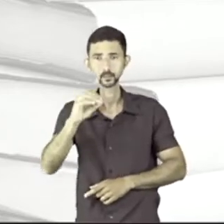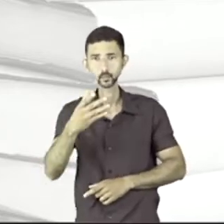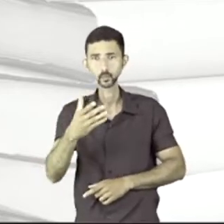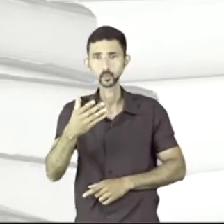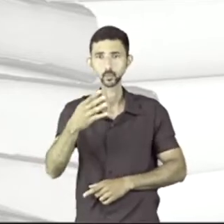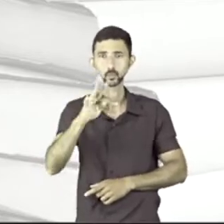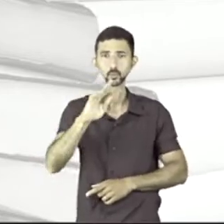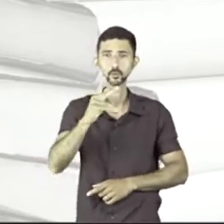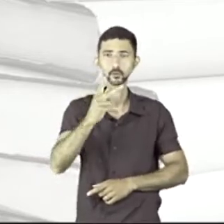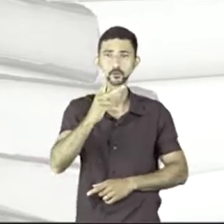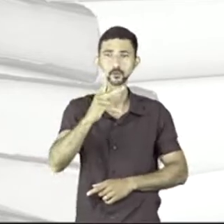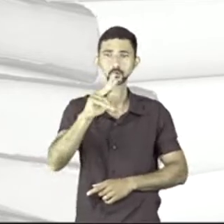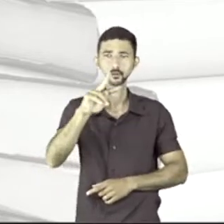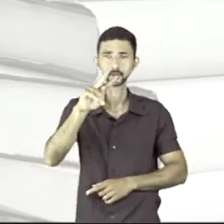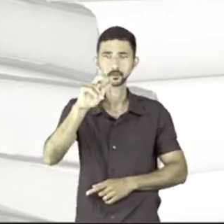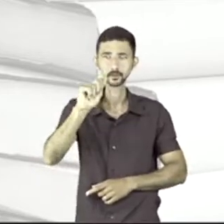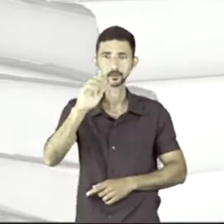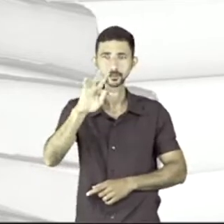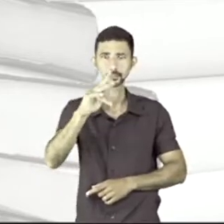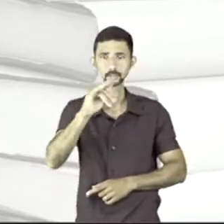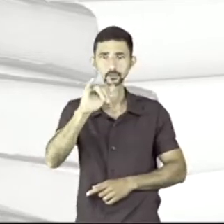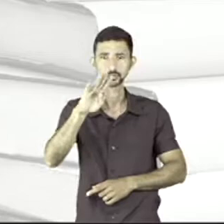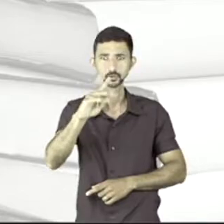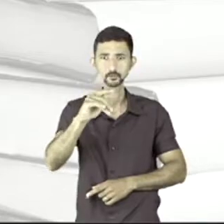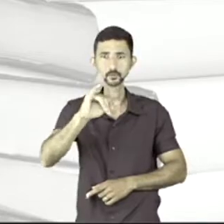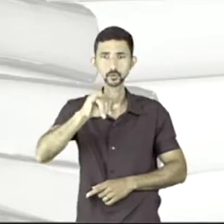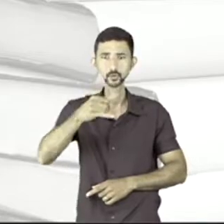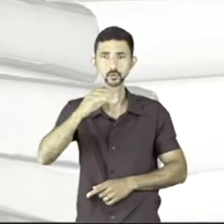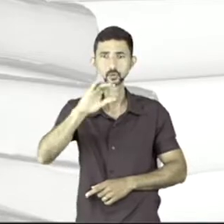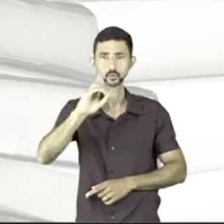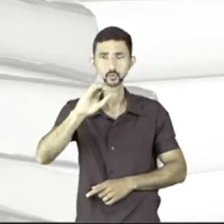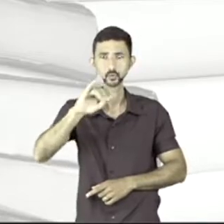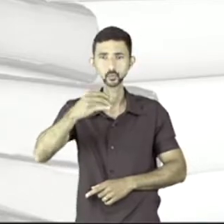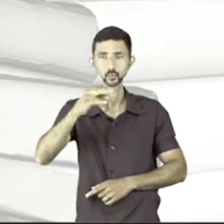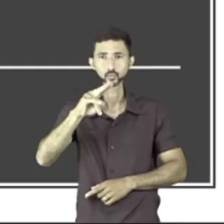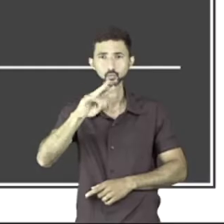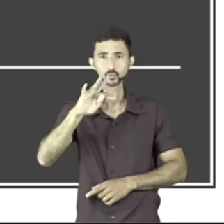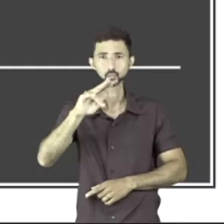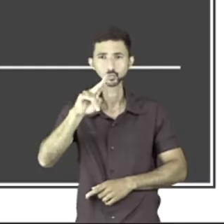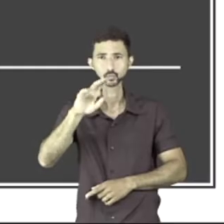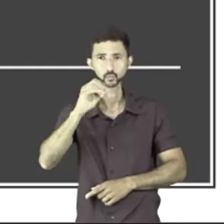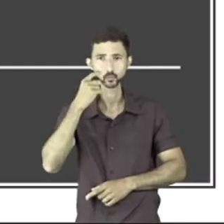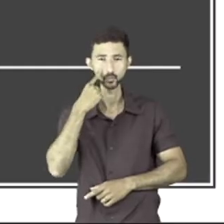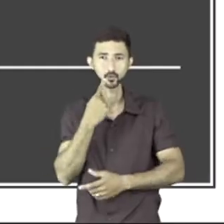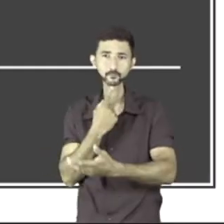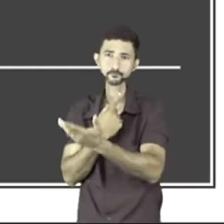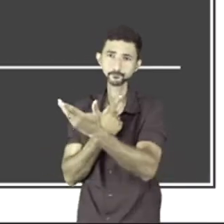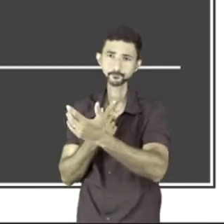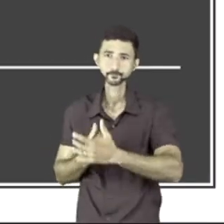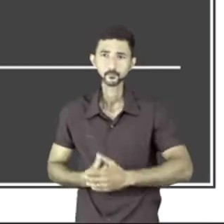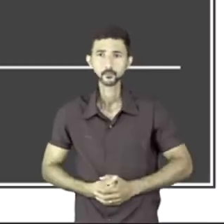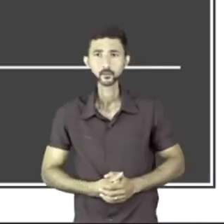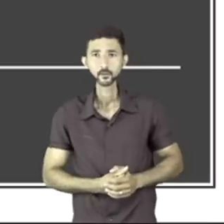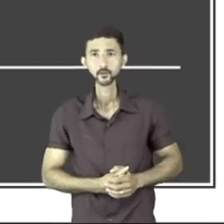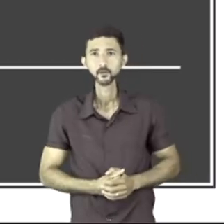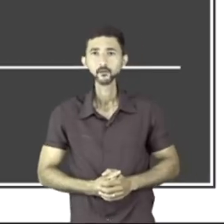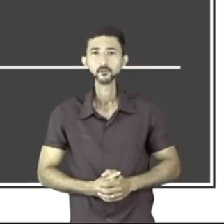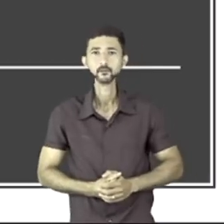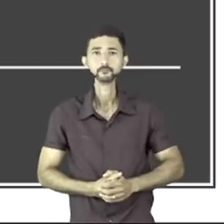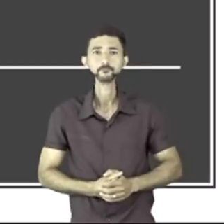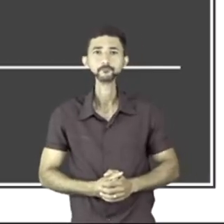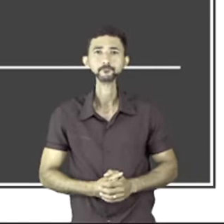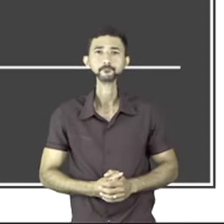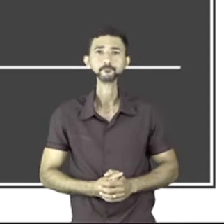tachibe e o jojutsu. Temos esses três tipos de luta. Vamos voltar aqui um pouquinho e identificar